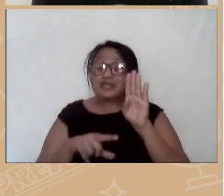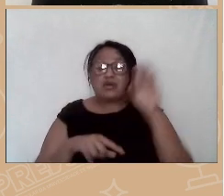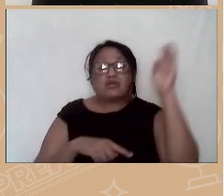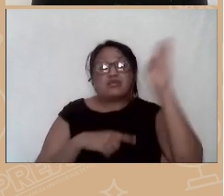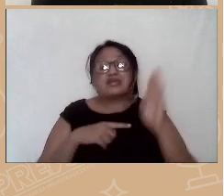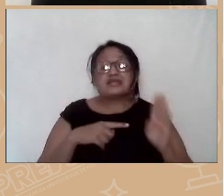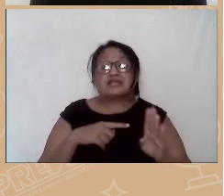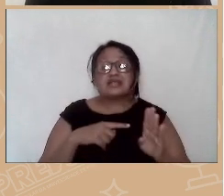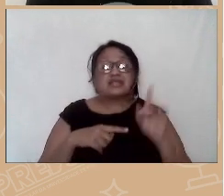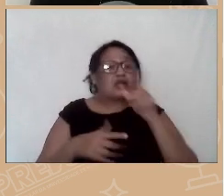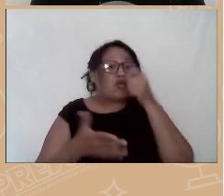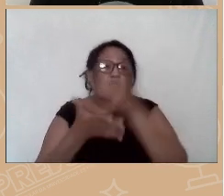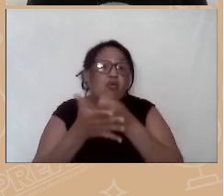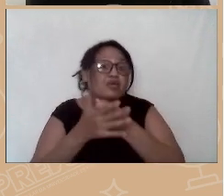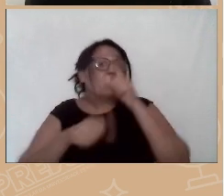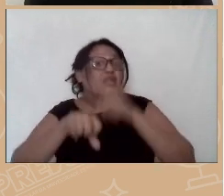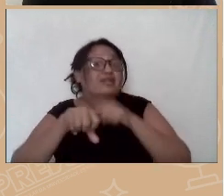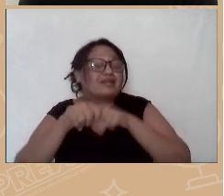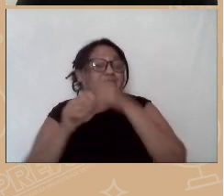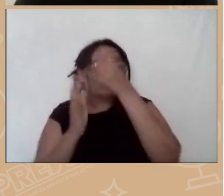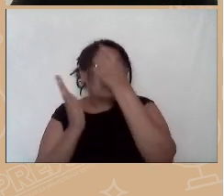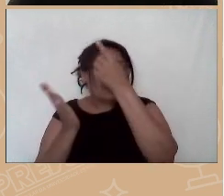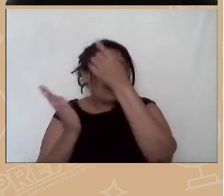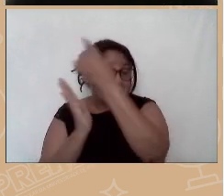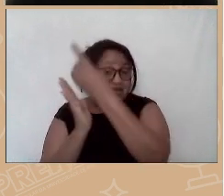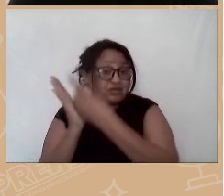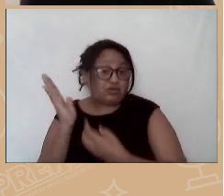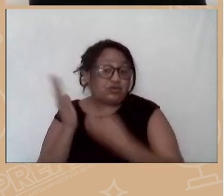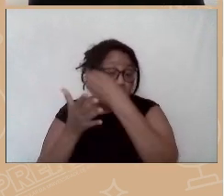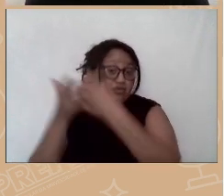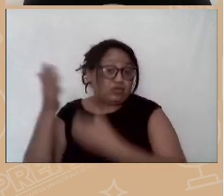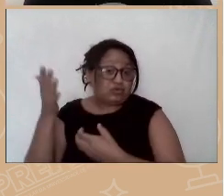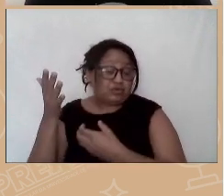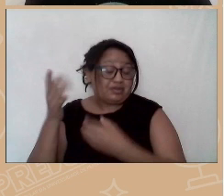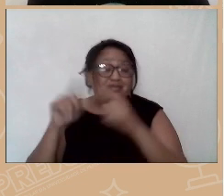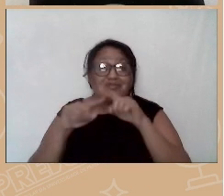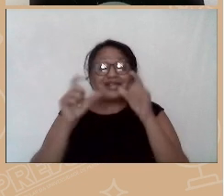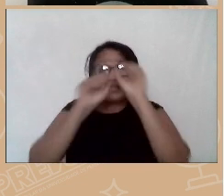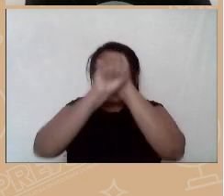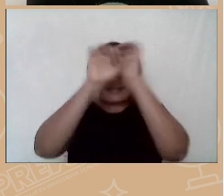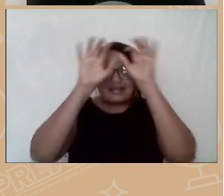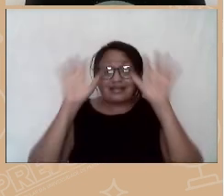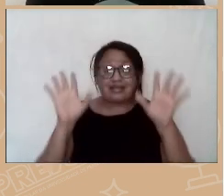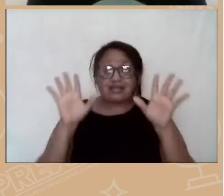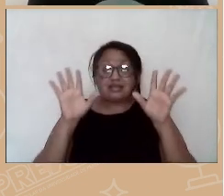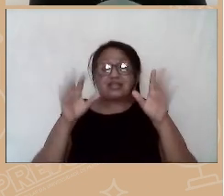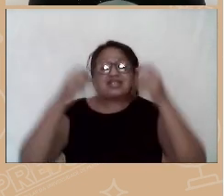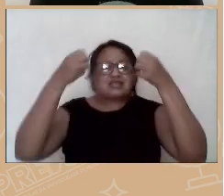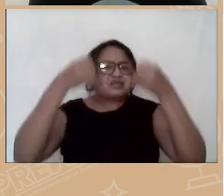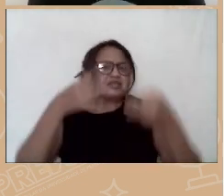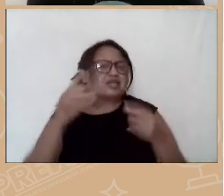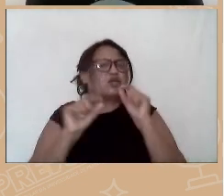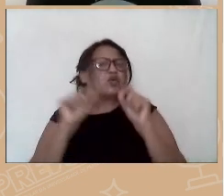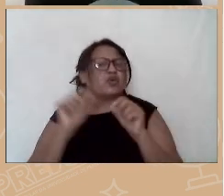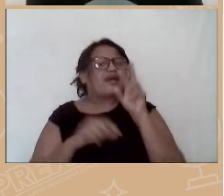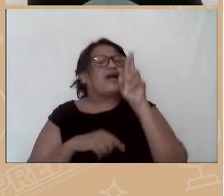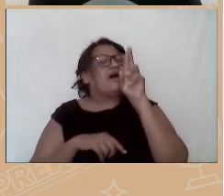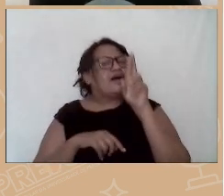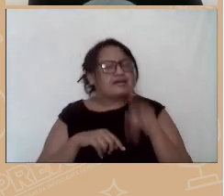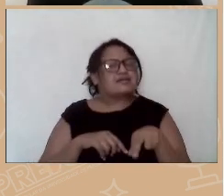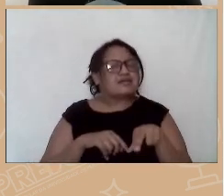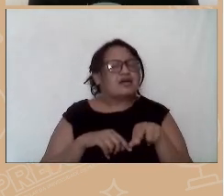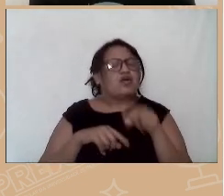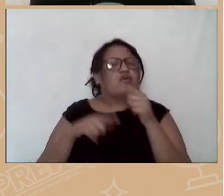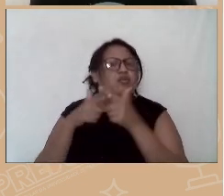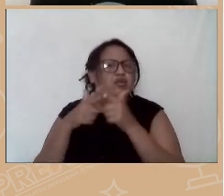o tempo de contrato também, aqui está muito mais nítido muito mais claro, né? ele está dizendo aqui a razão, a causa é não